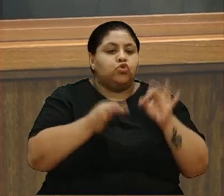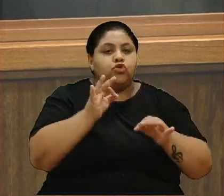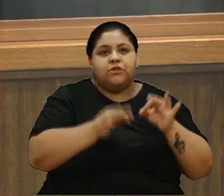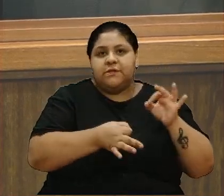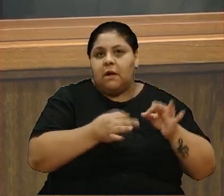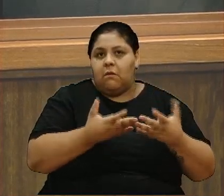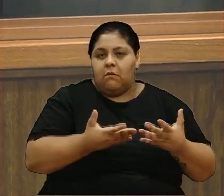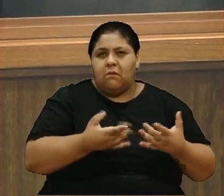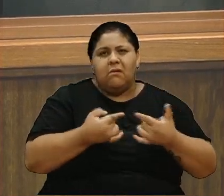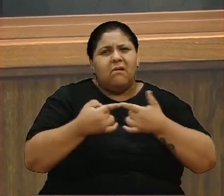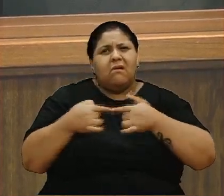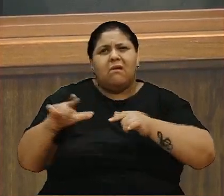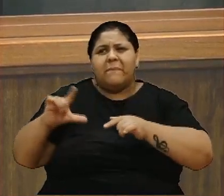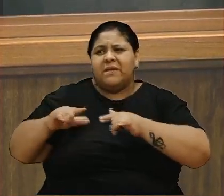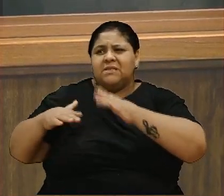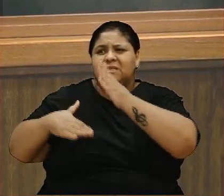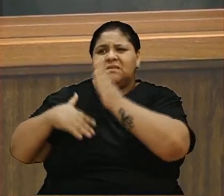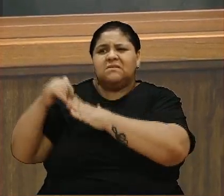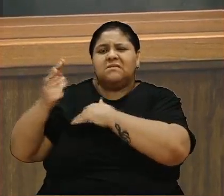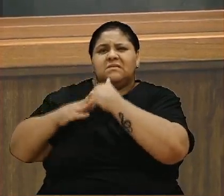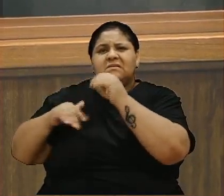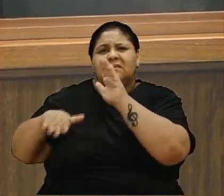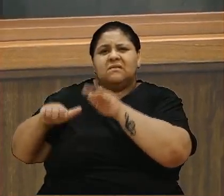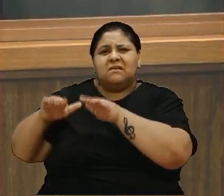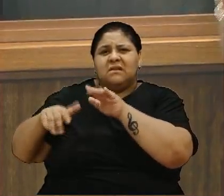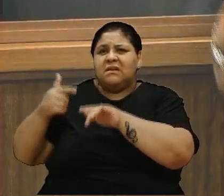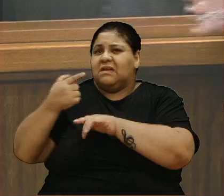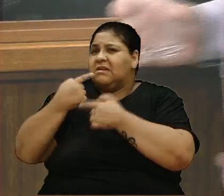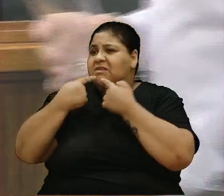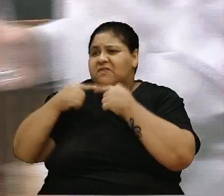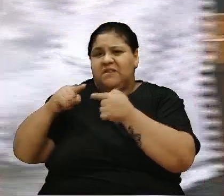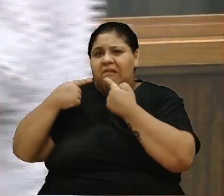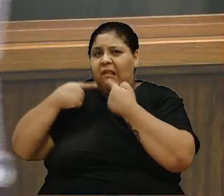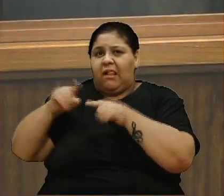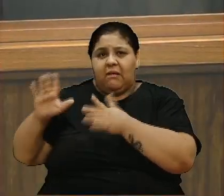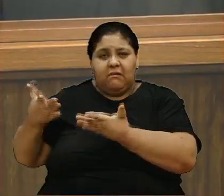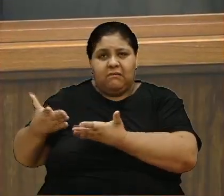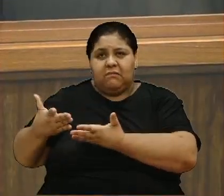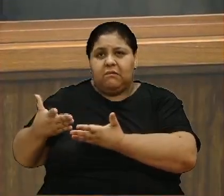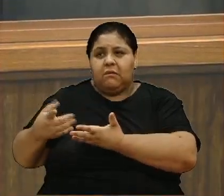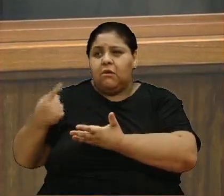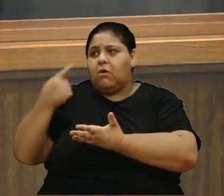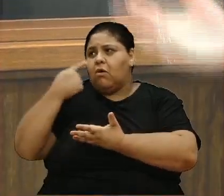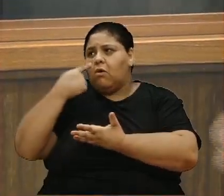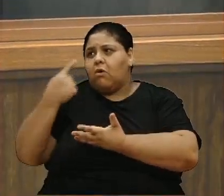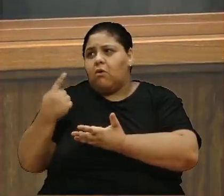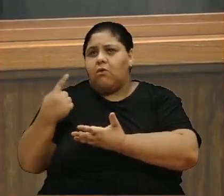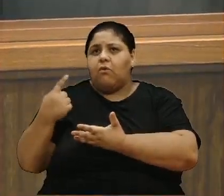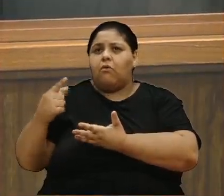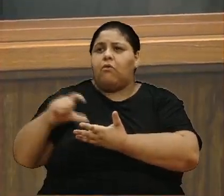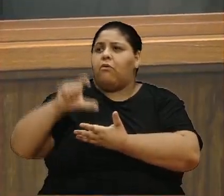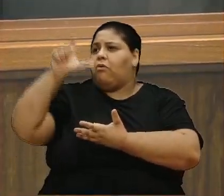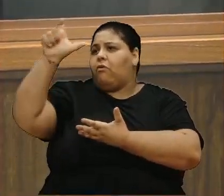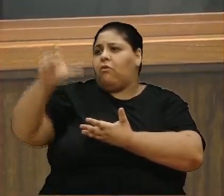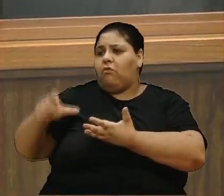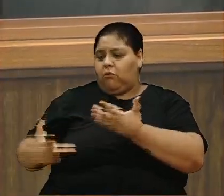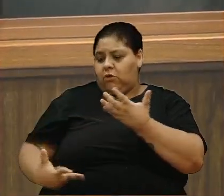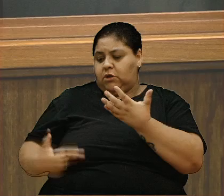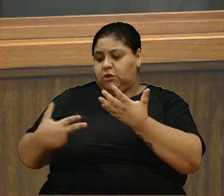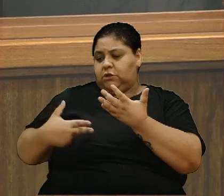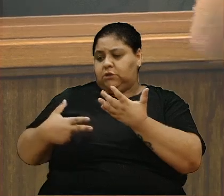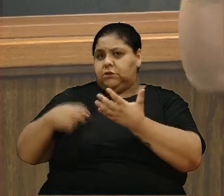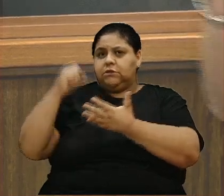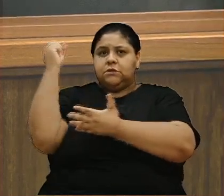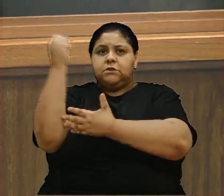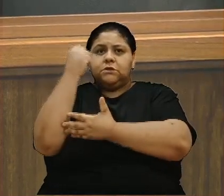judicializado. Mas tem uma prática, às vezes eu reclamo, e não é de agora. Olha, a pessoa está ali com uma cirurgia de